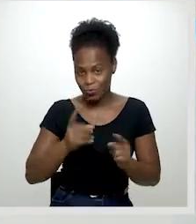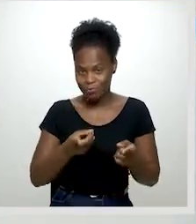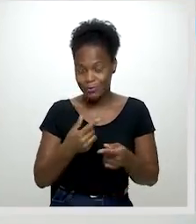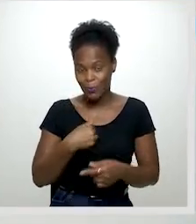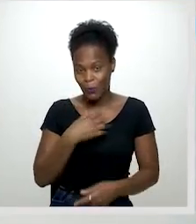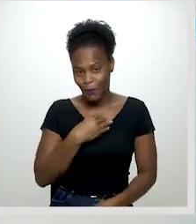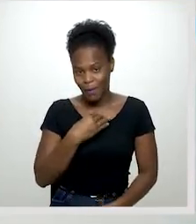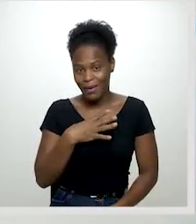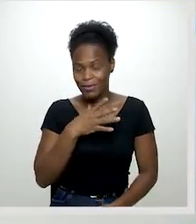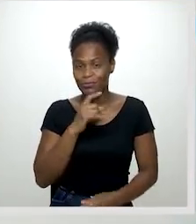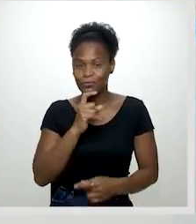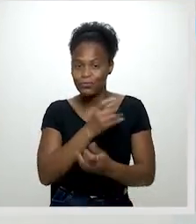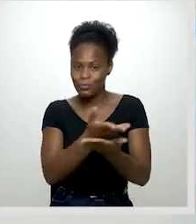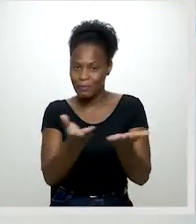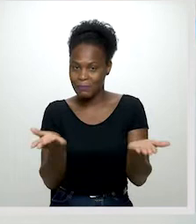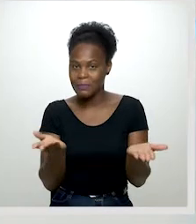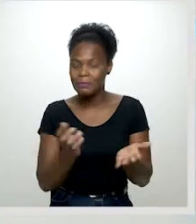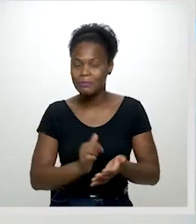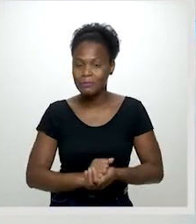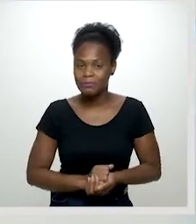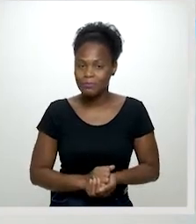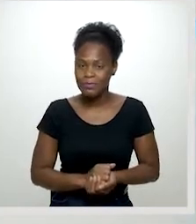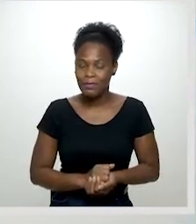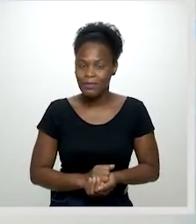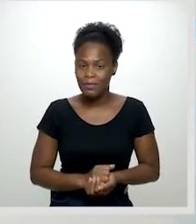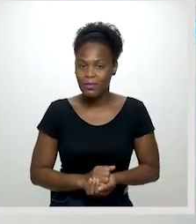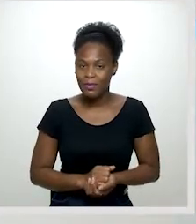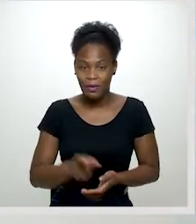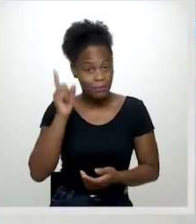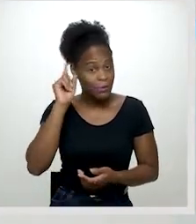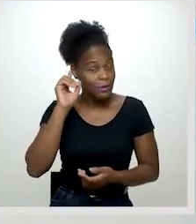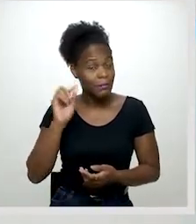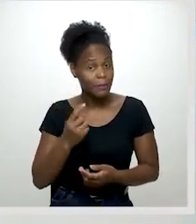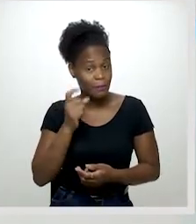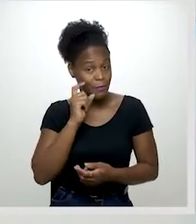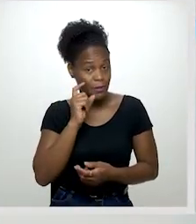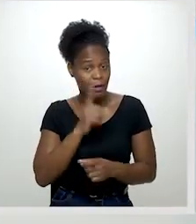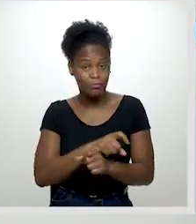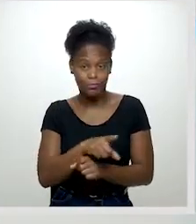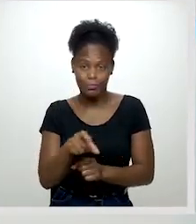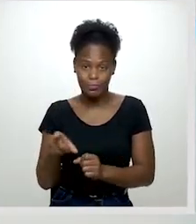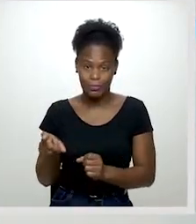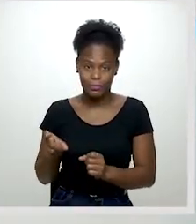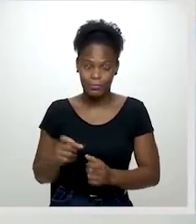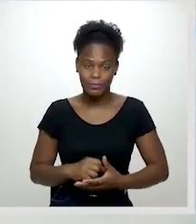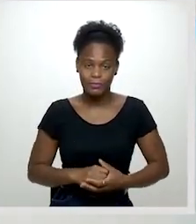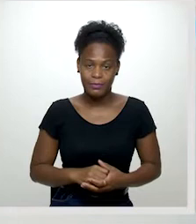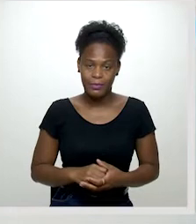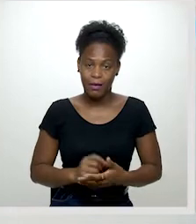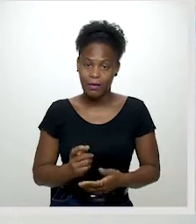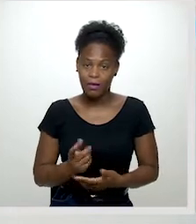de hoje, gostaria de vos deixar uma dica. É muito importante para a prevenção de